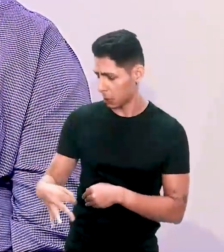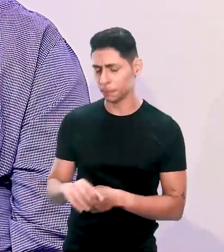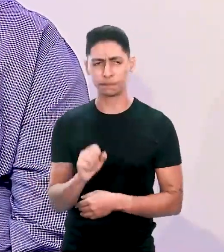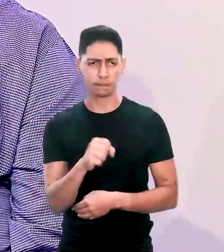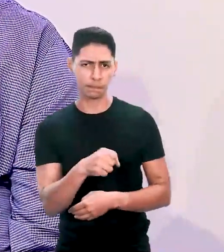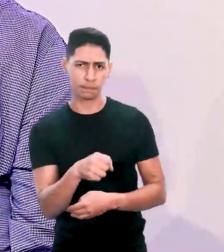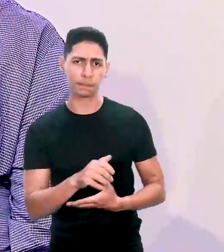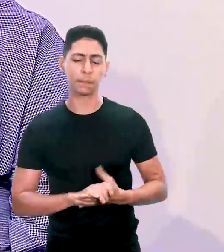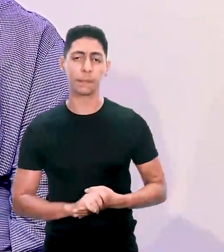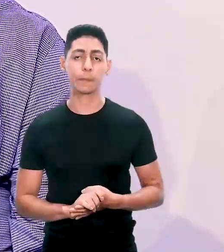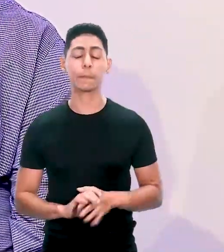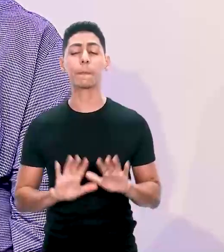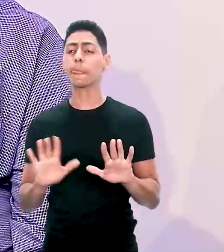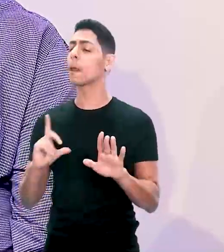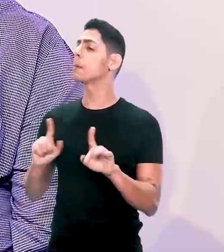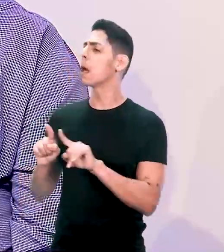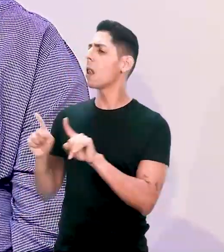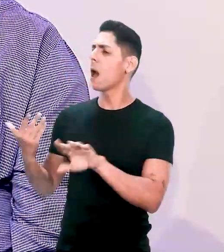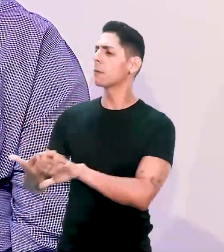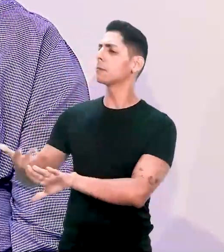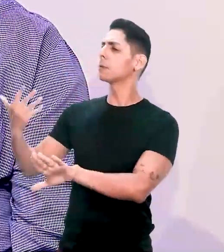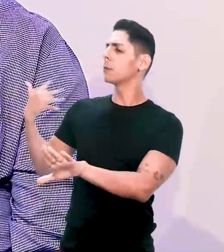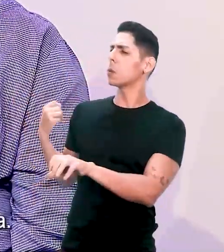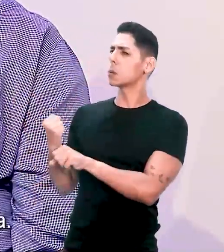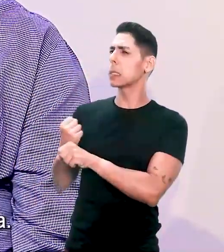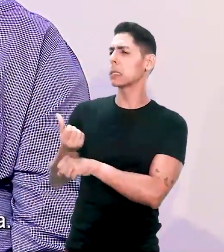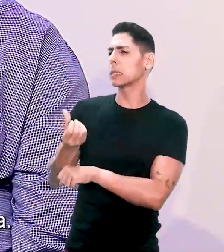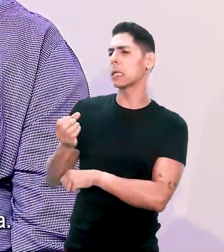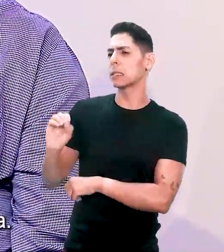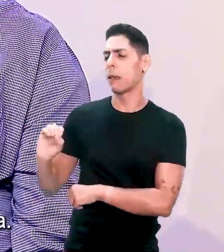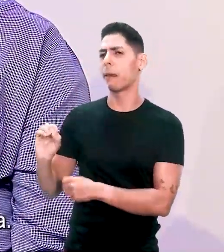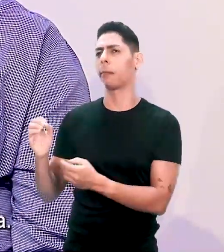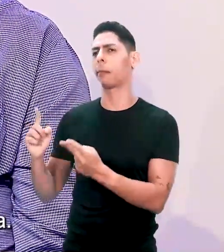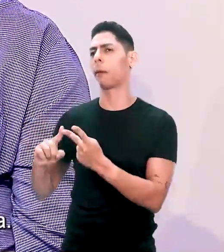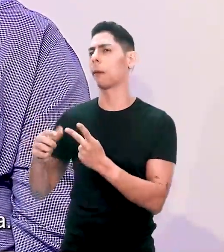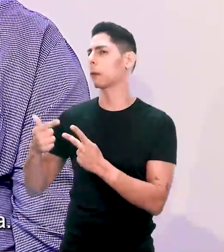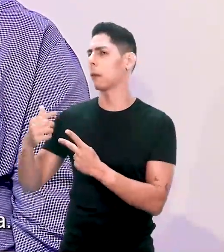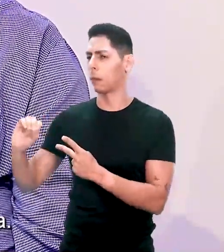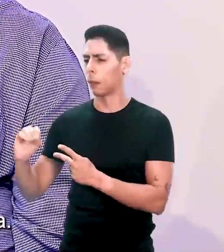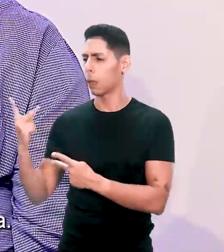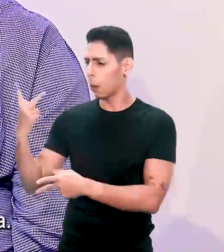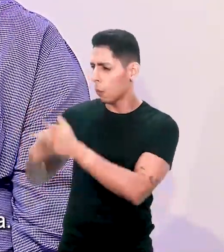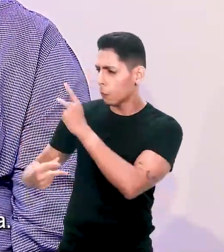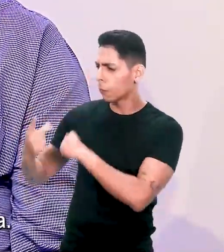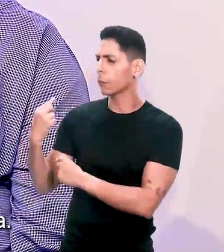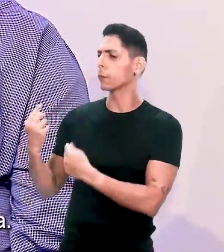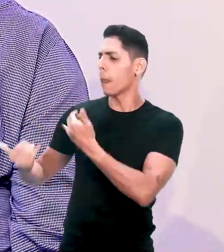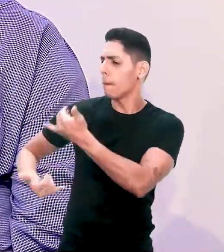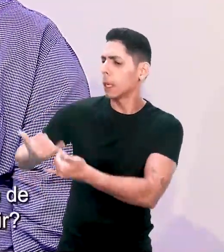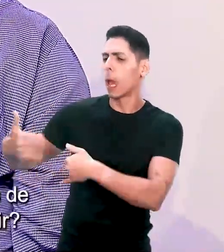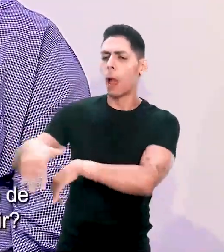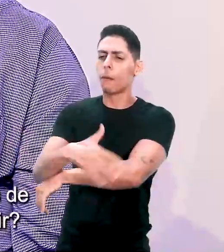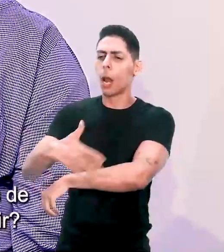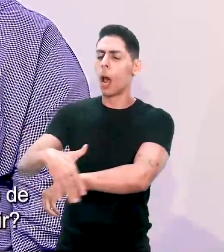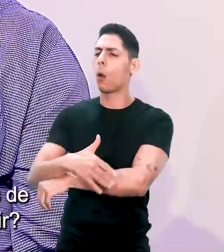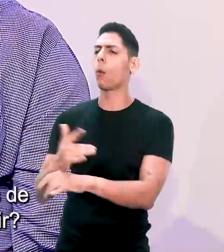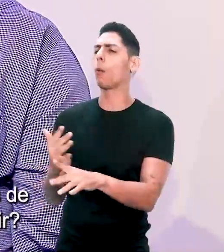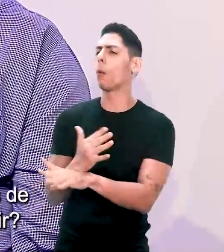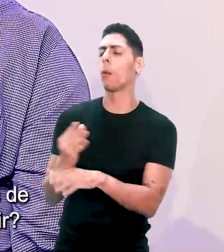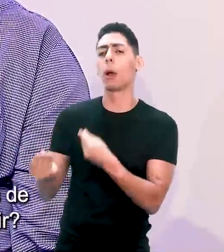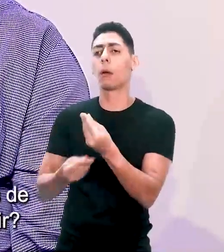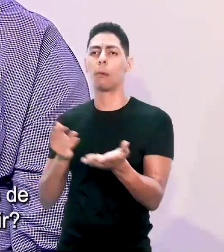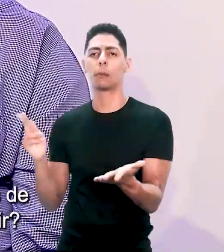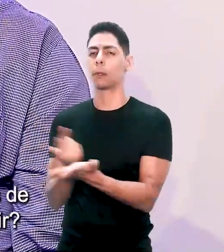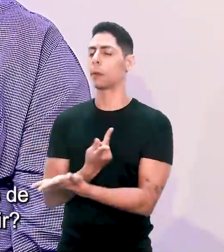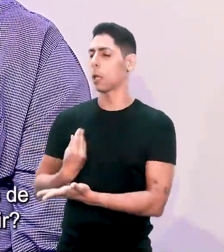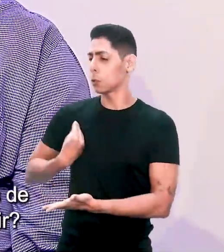lá atrás, lá nos anos 60, 70, lá na tua infância, Vocês brincavam na rua? Era bacana? O que é